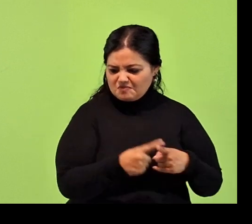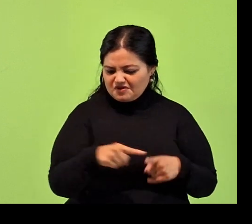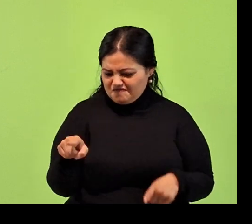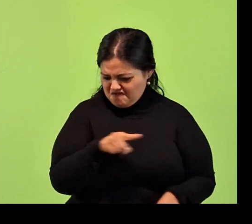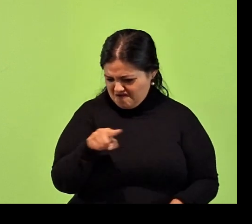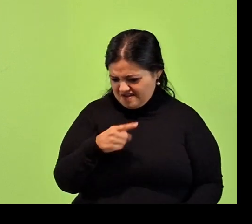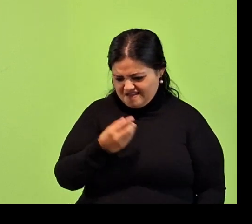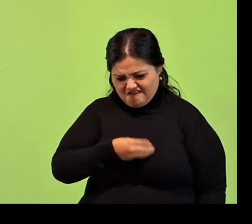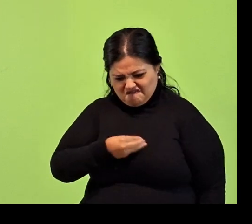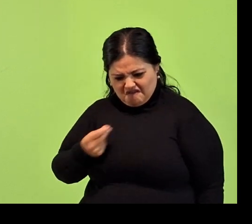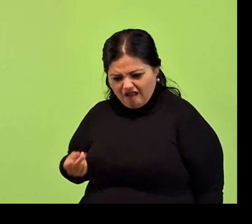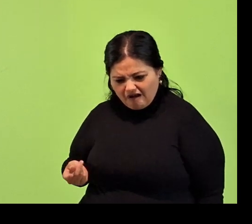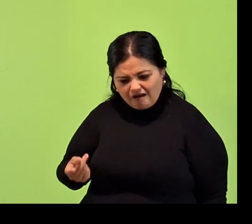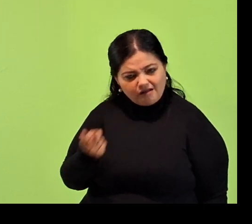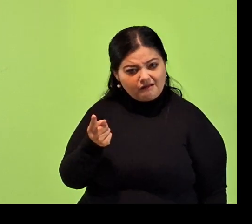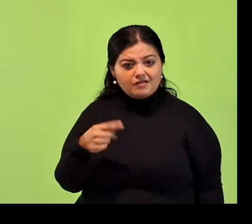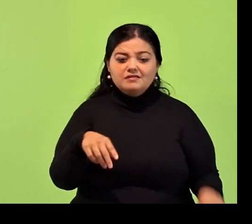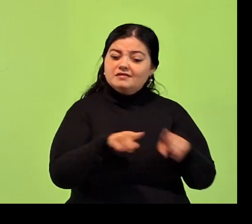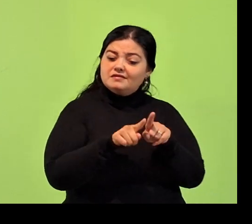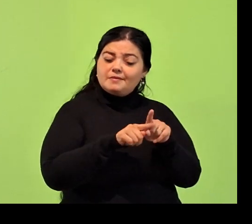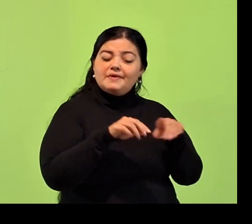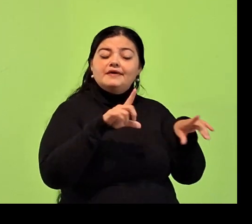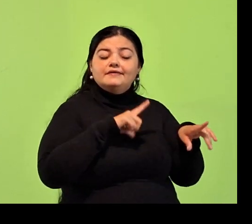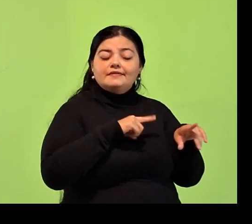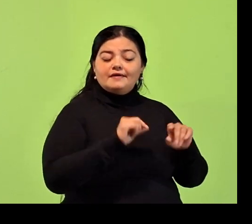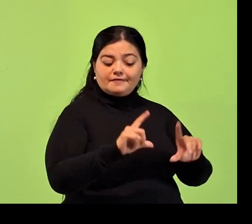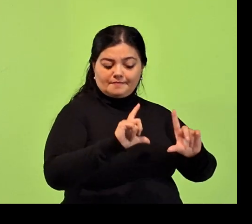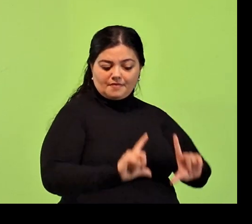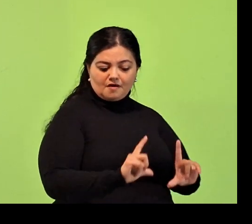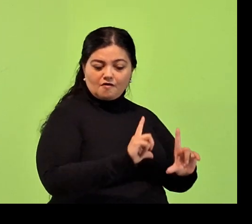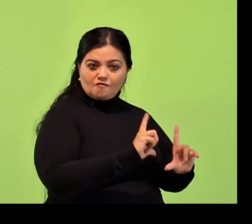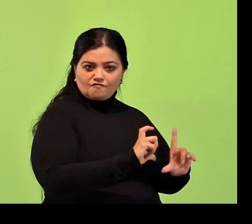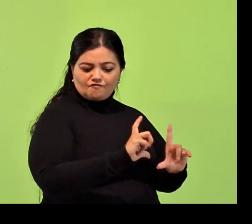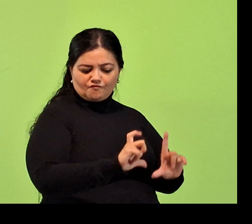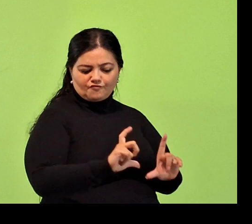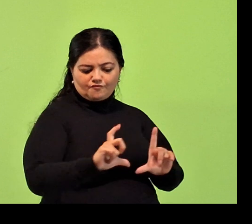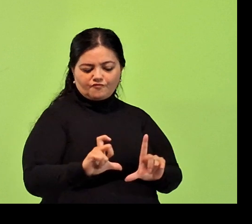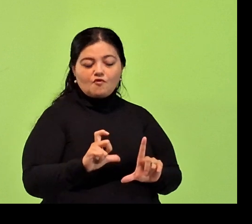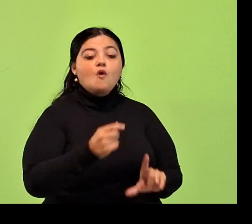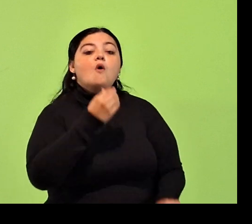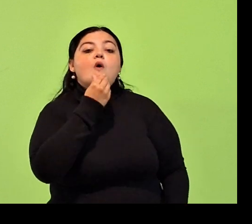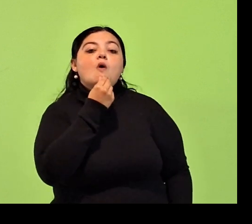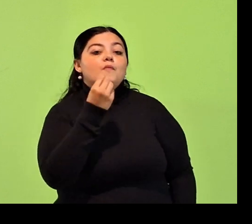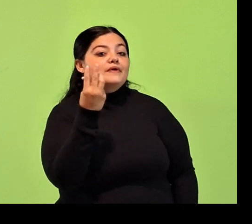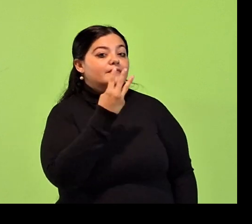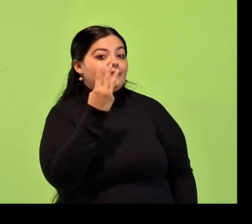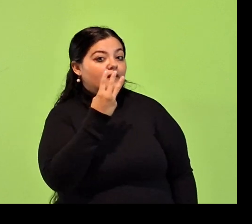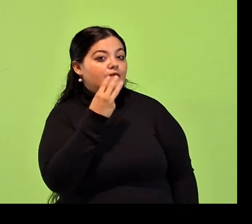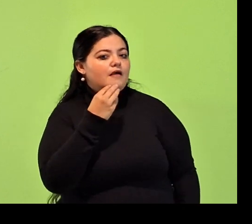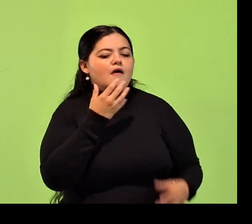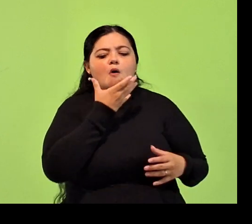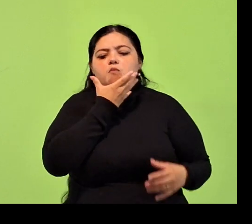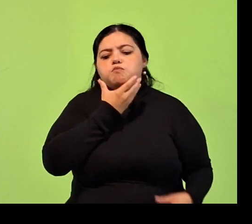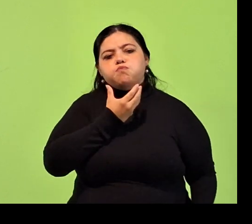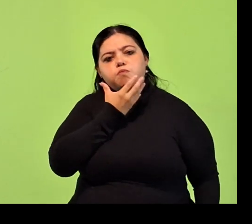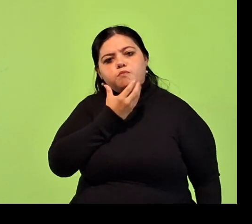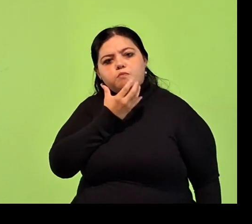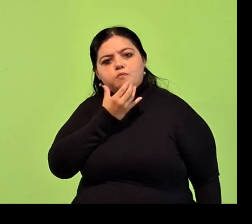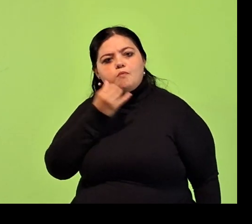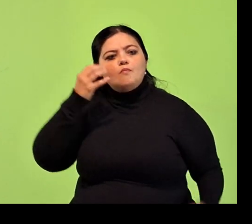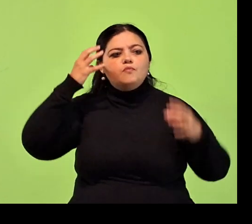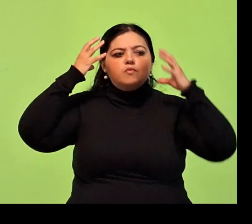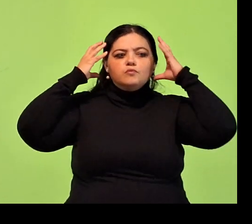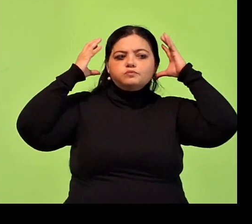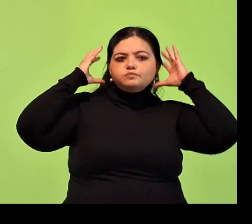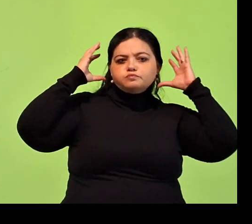Embaixo, nós temos a foto de 3 homens. 3 homens barbudos, cabeludos, que poderiam